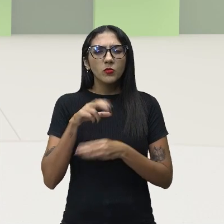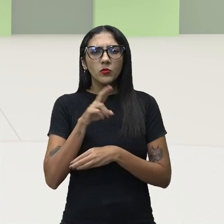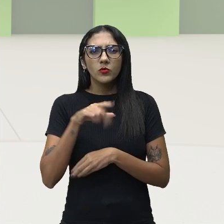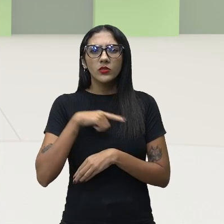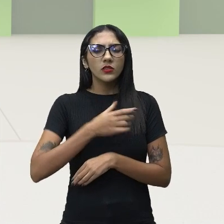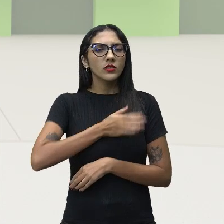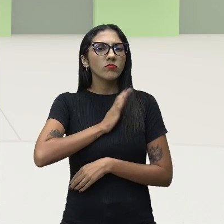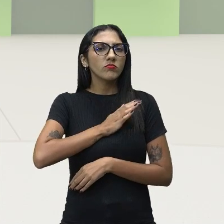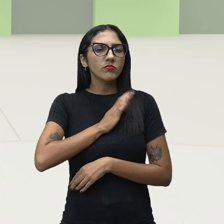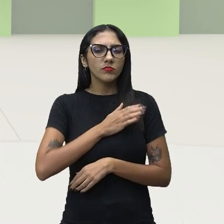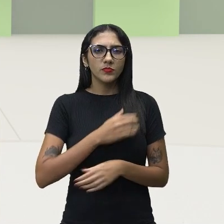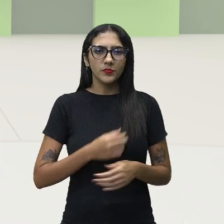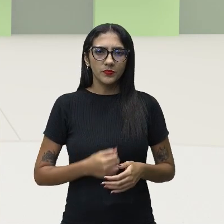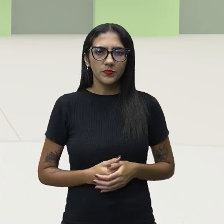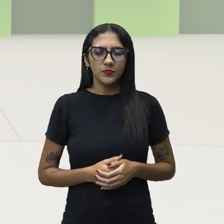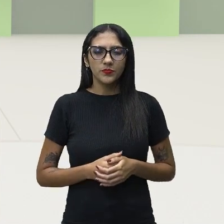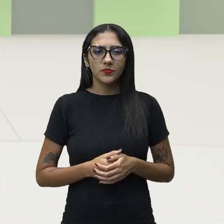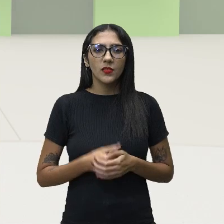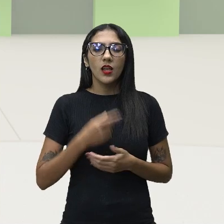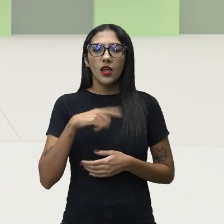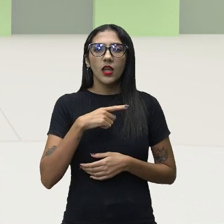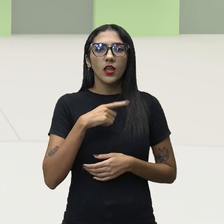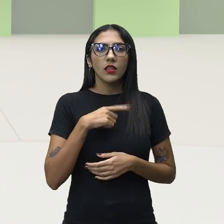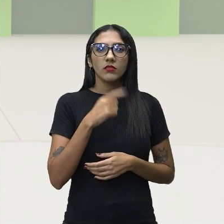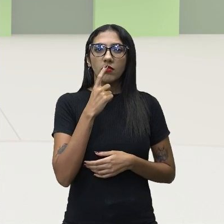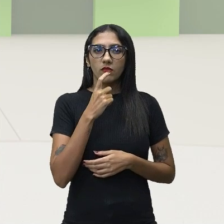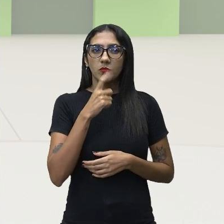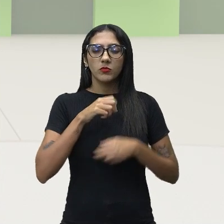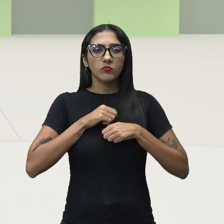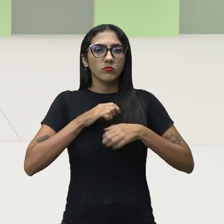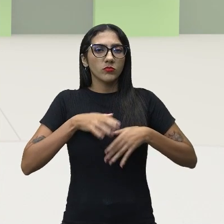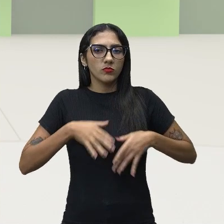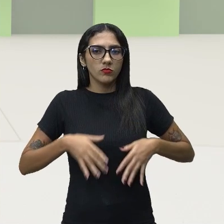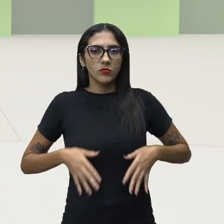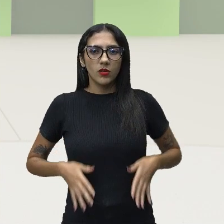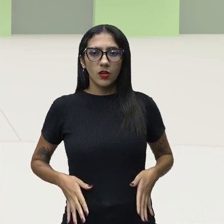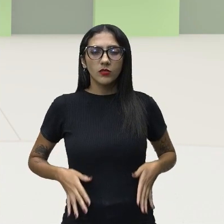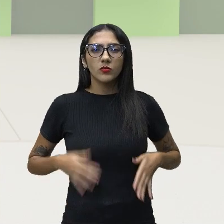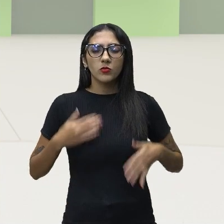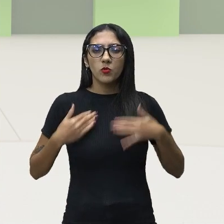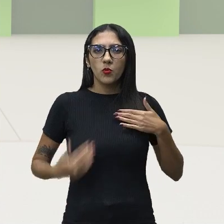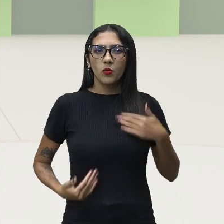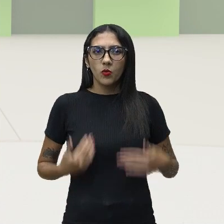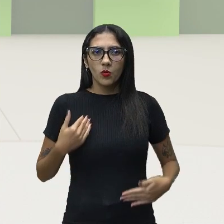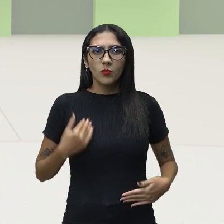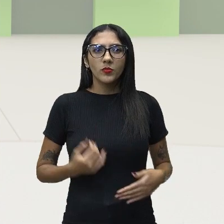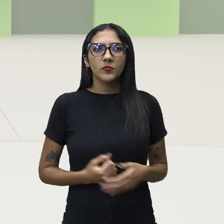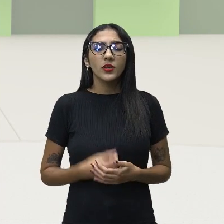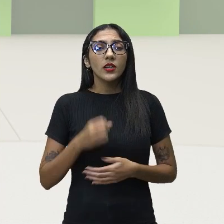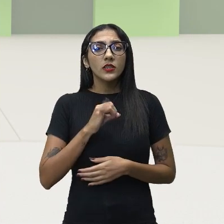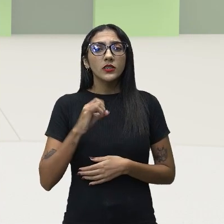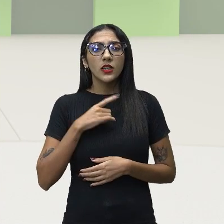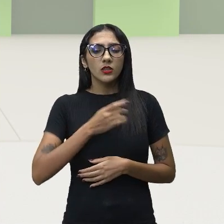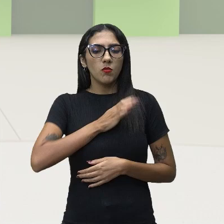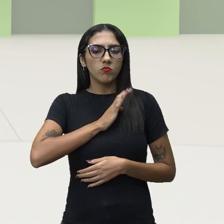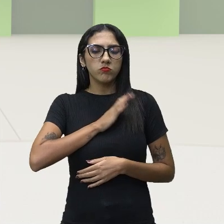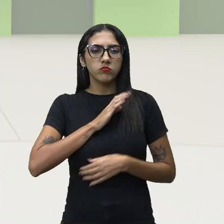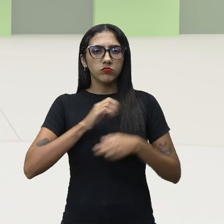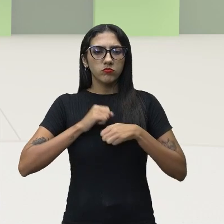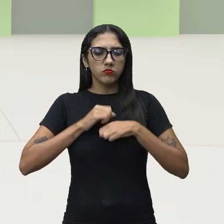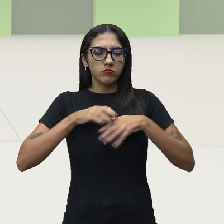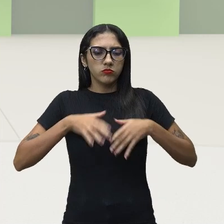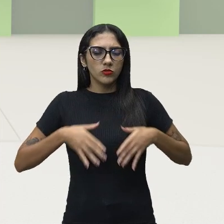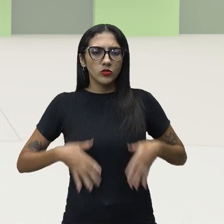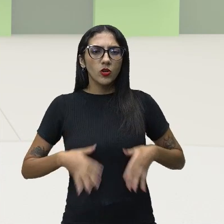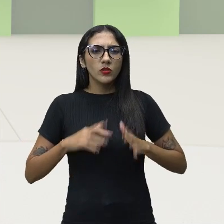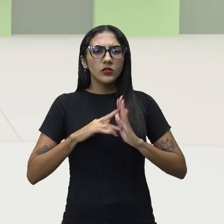cardiovascular? Bom, é ele que vai mandar o sangue para todas as partes do corpo. E se ele manda o sangue para todas as partes do corpo, quer